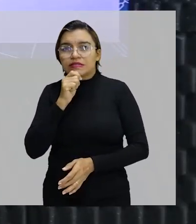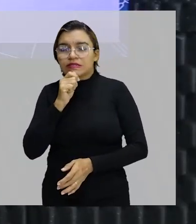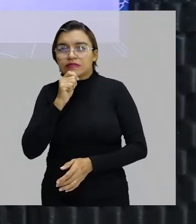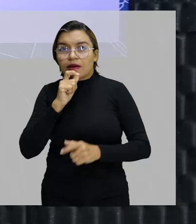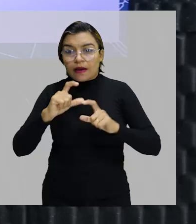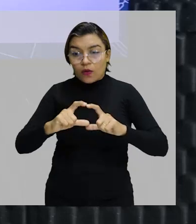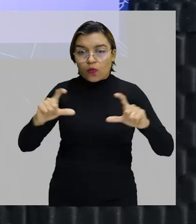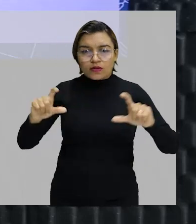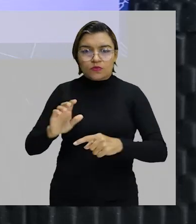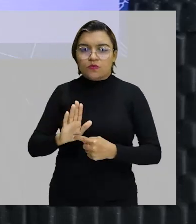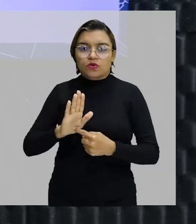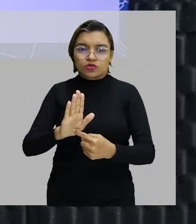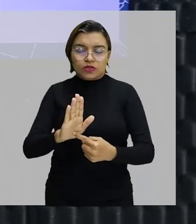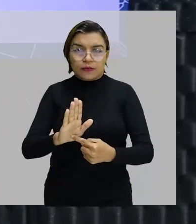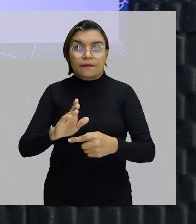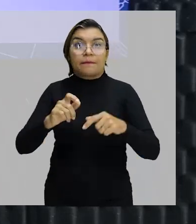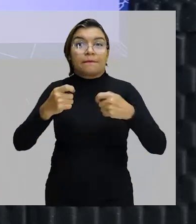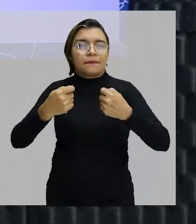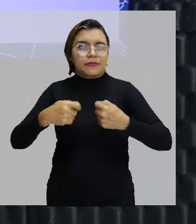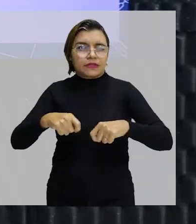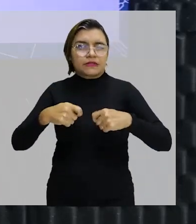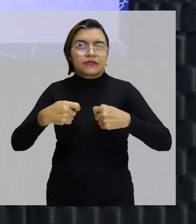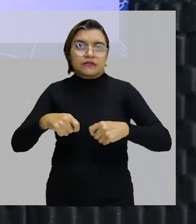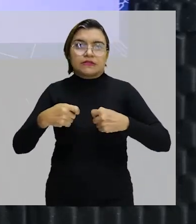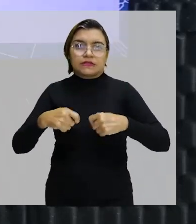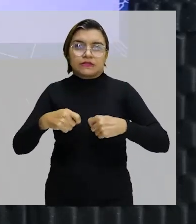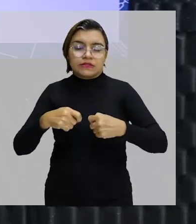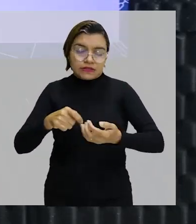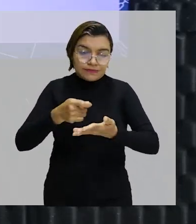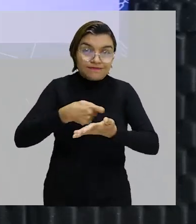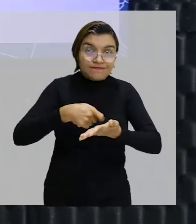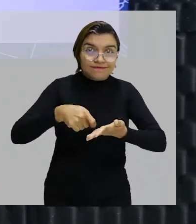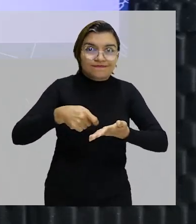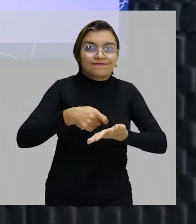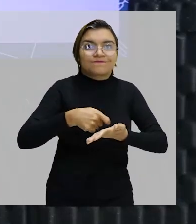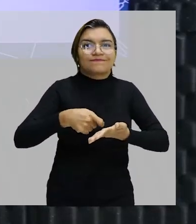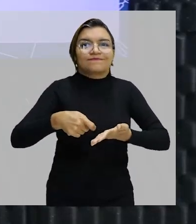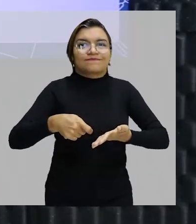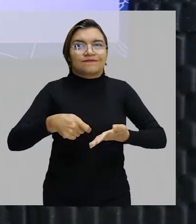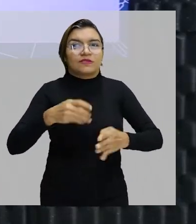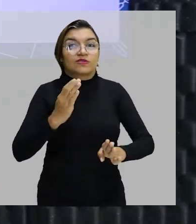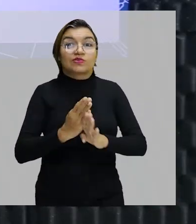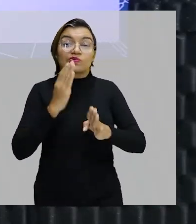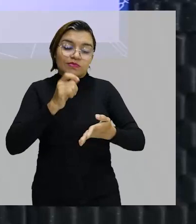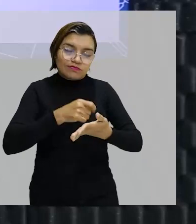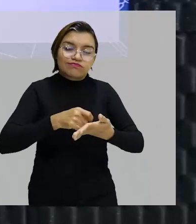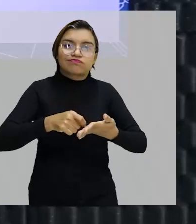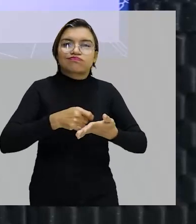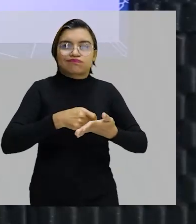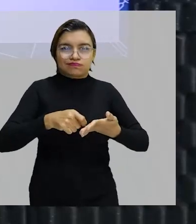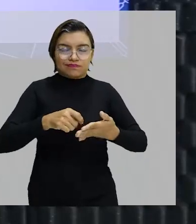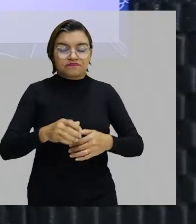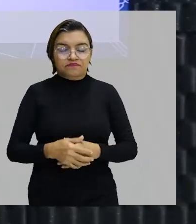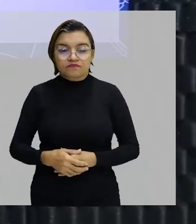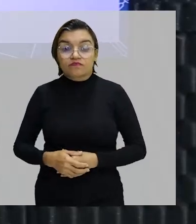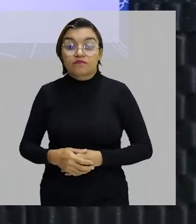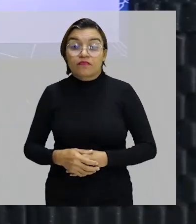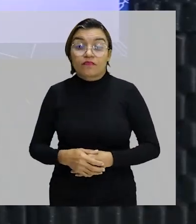fornecer a equação, a gente precisa escrever essa equação química. Logo em